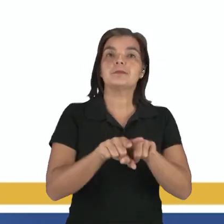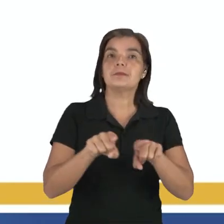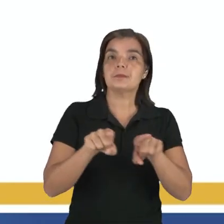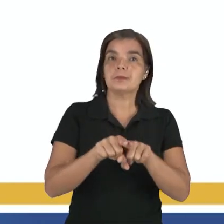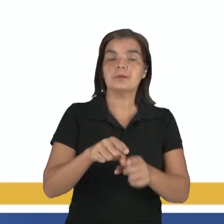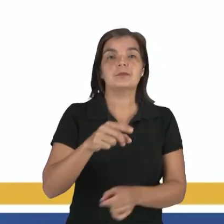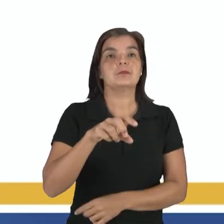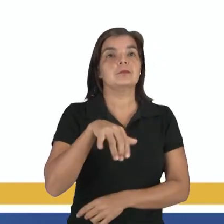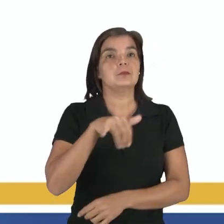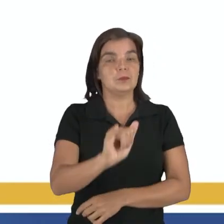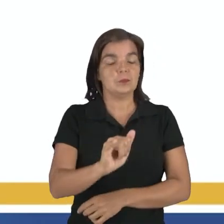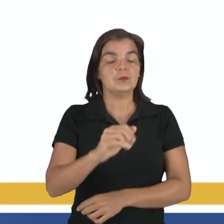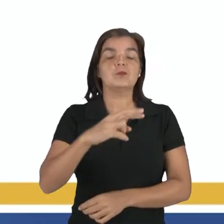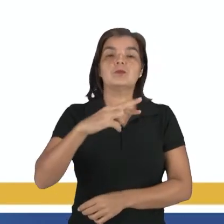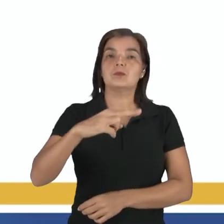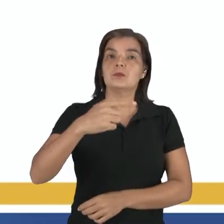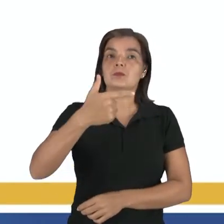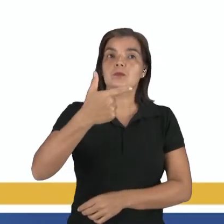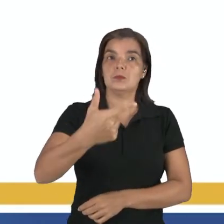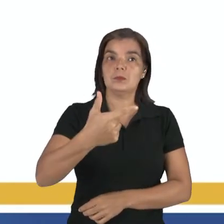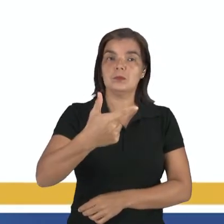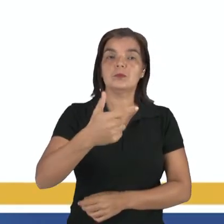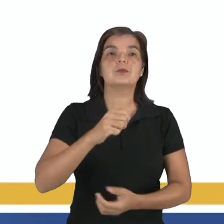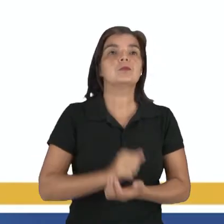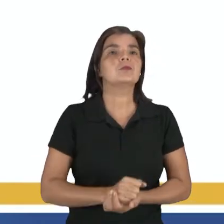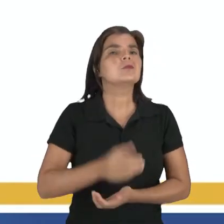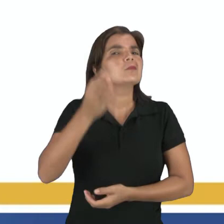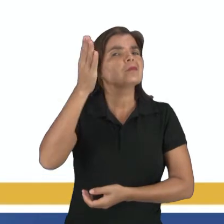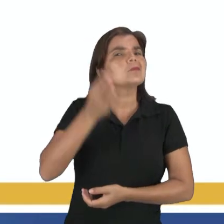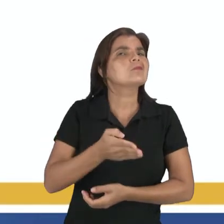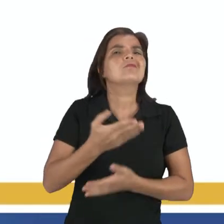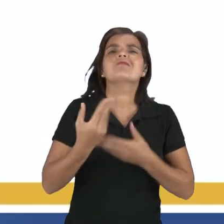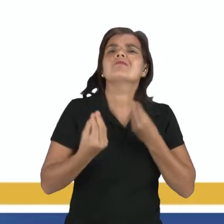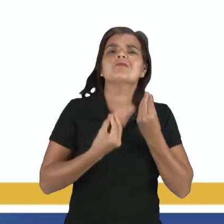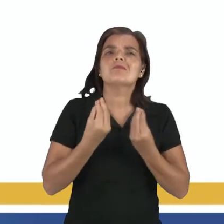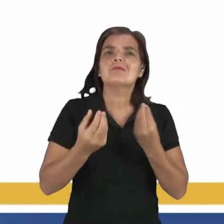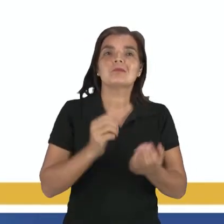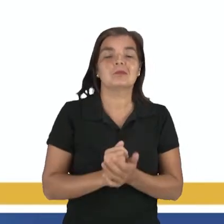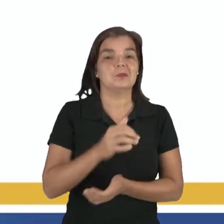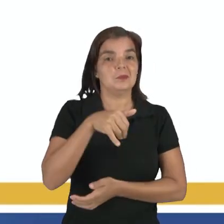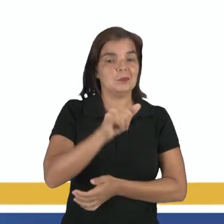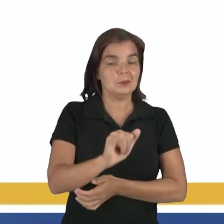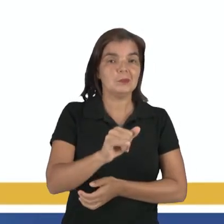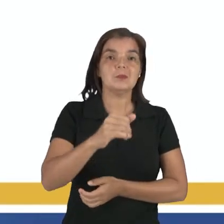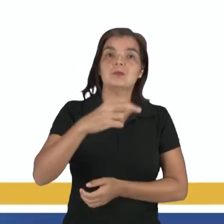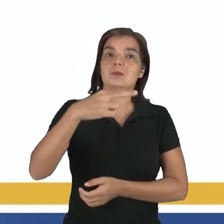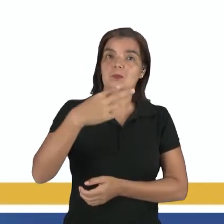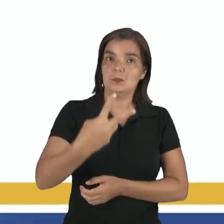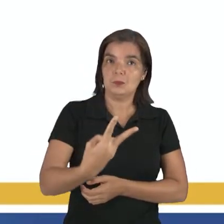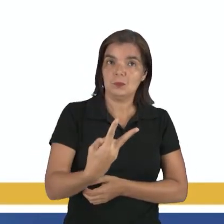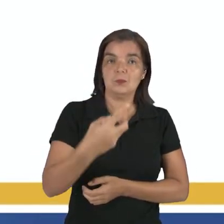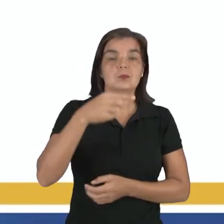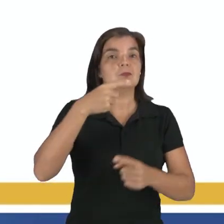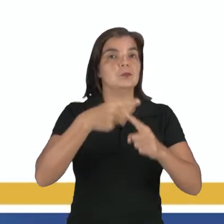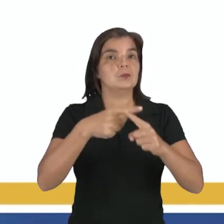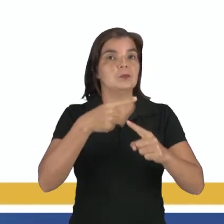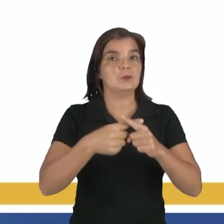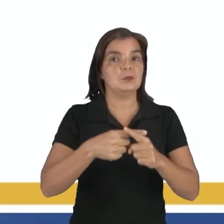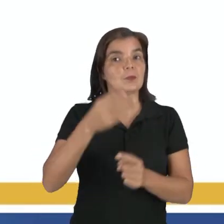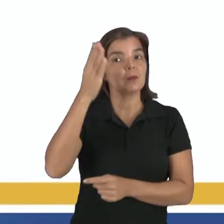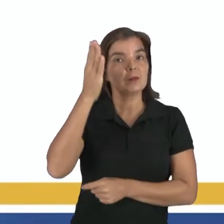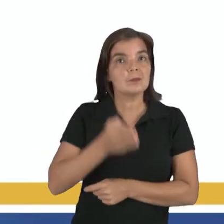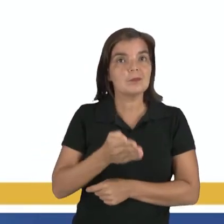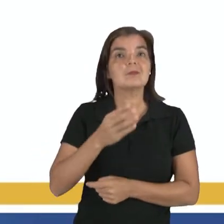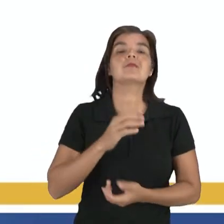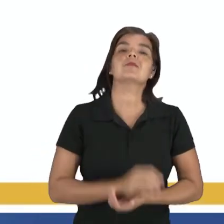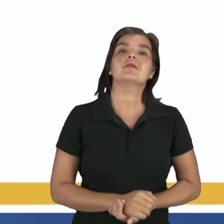também x, o meio. Quando x é meio, y é igual a 2 vezes